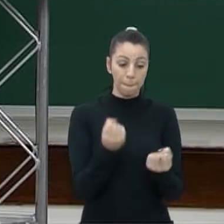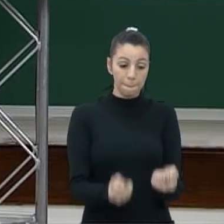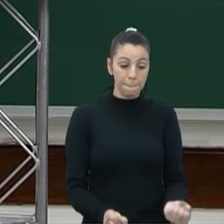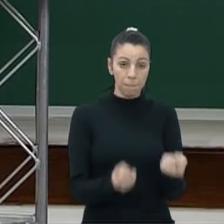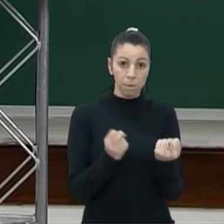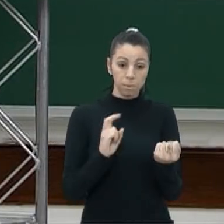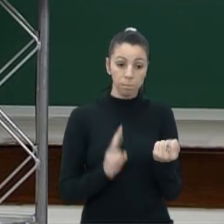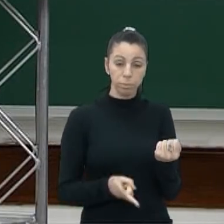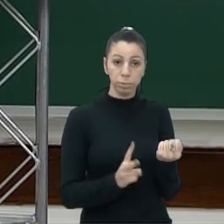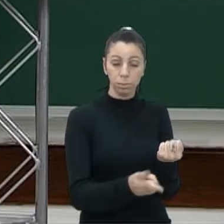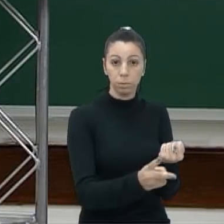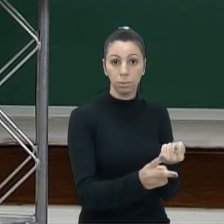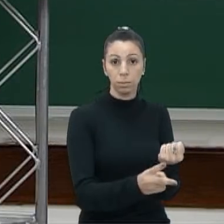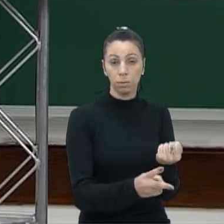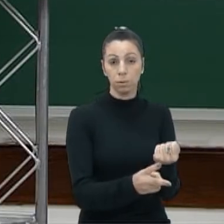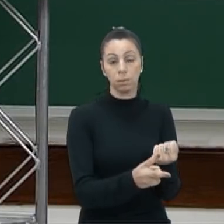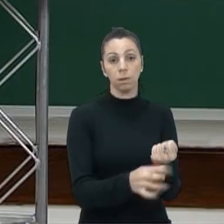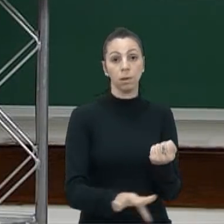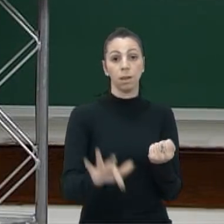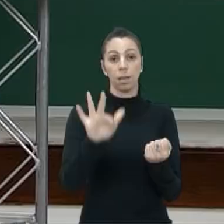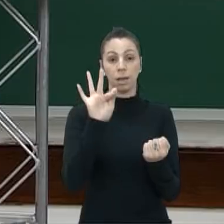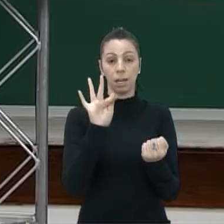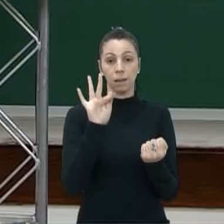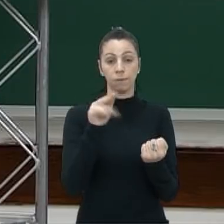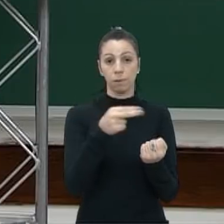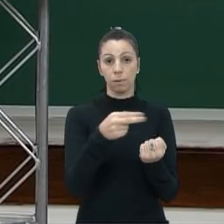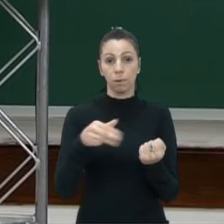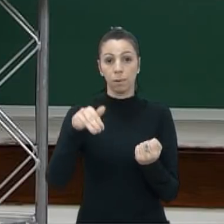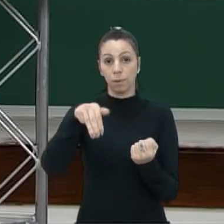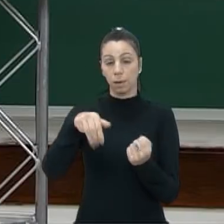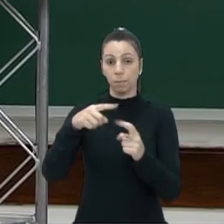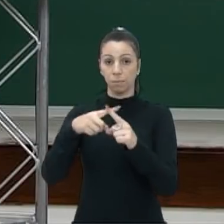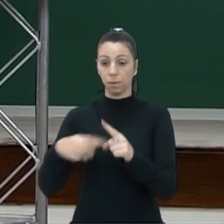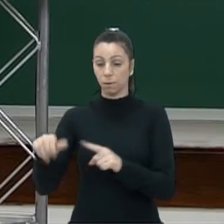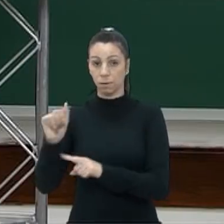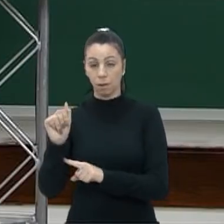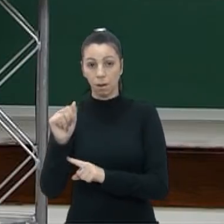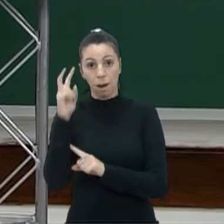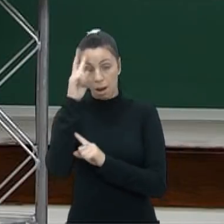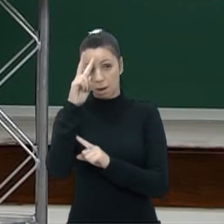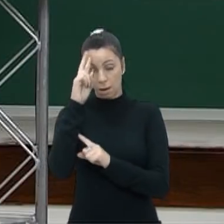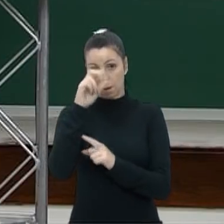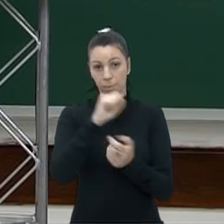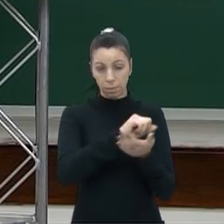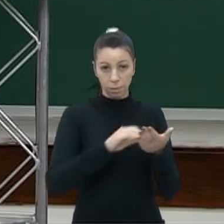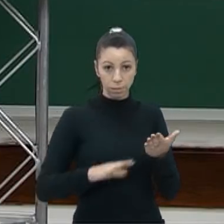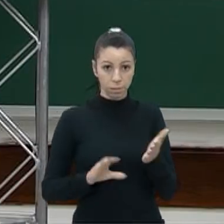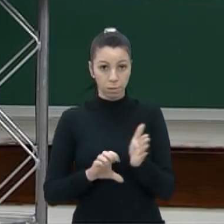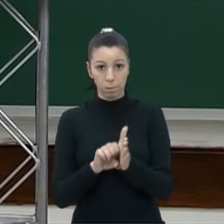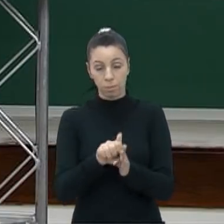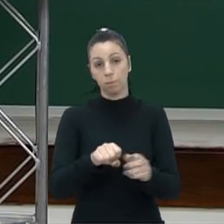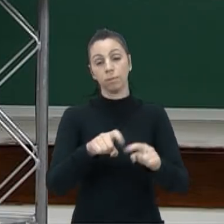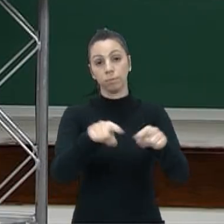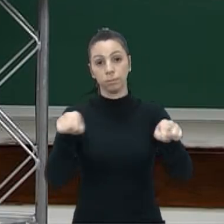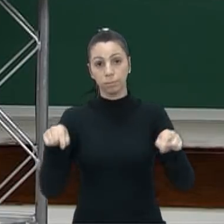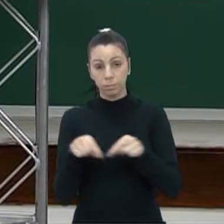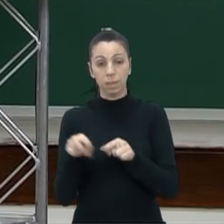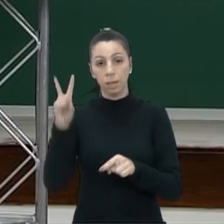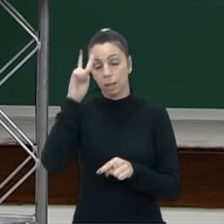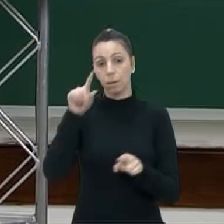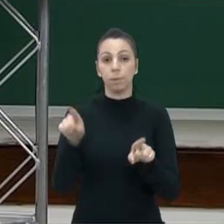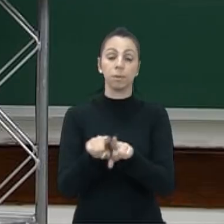podemos aplicar F igual M vezes A. E lembre-se de fazer suas atividades lá no Classroom. Lembre-se